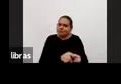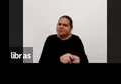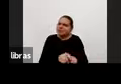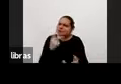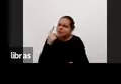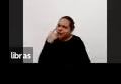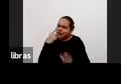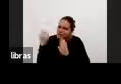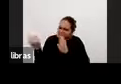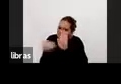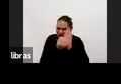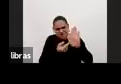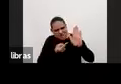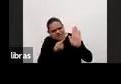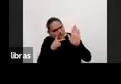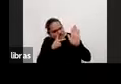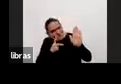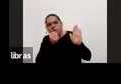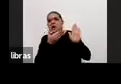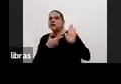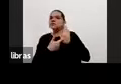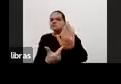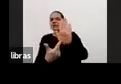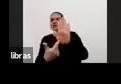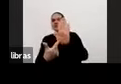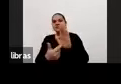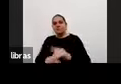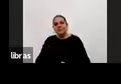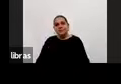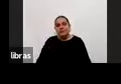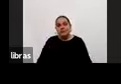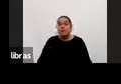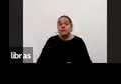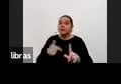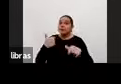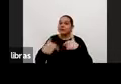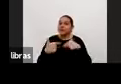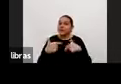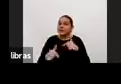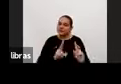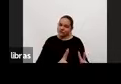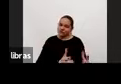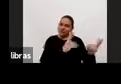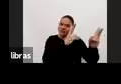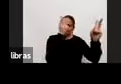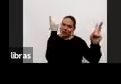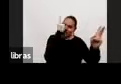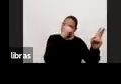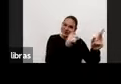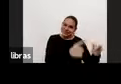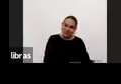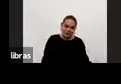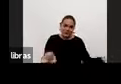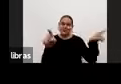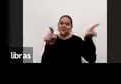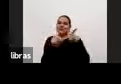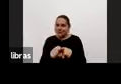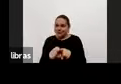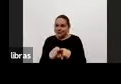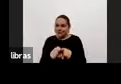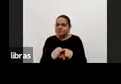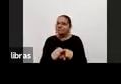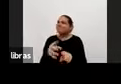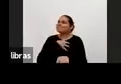forte. Sensacional. Os trabalhadores que conseguiram, com a nossa vitória, serem reintegrados, eles se